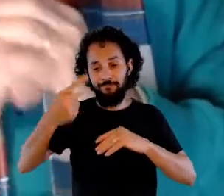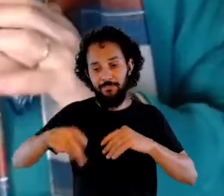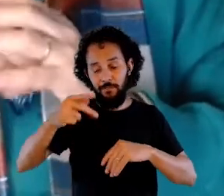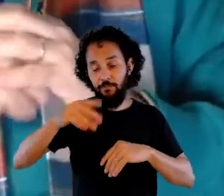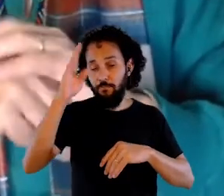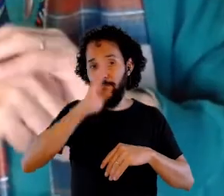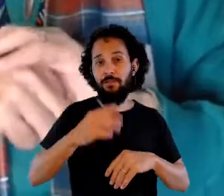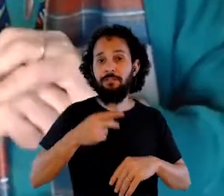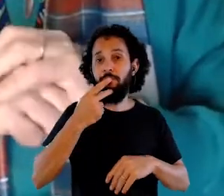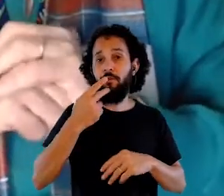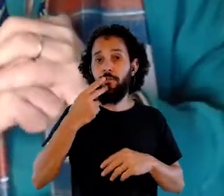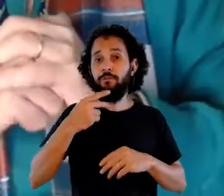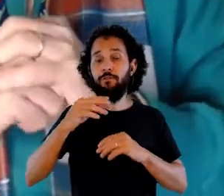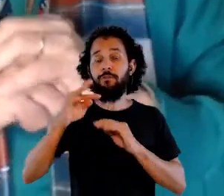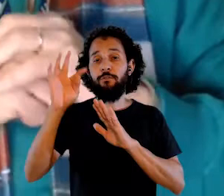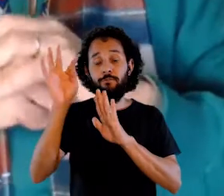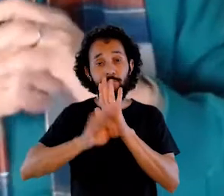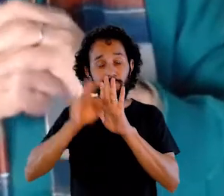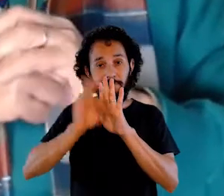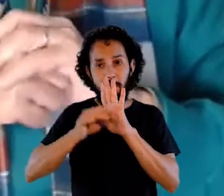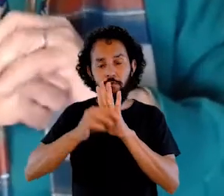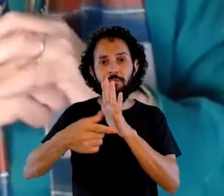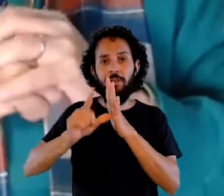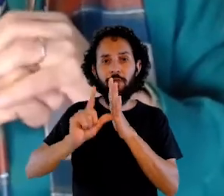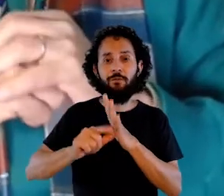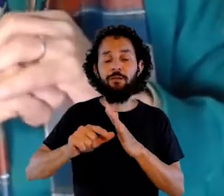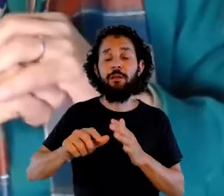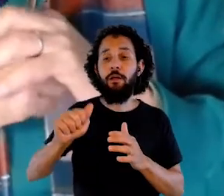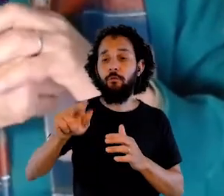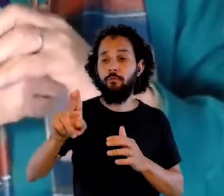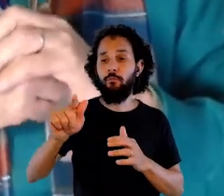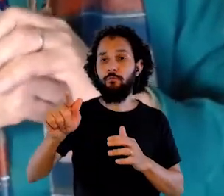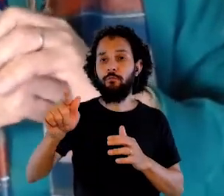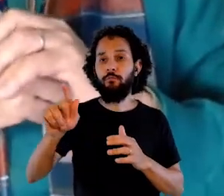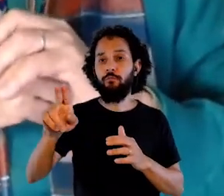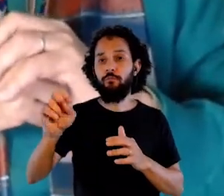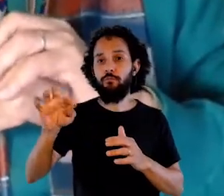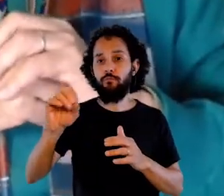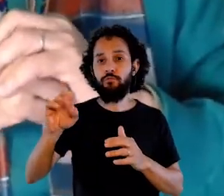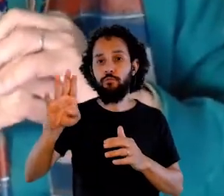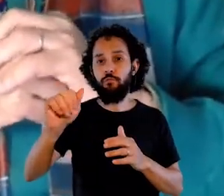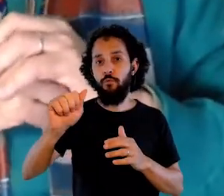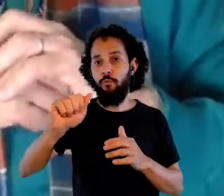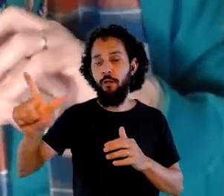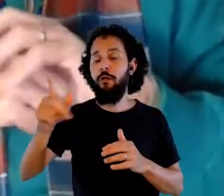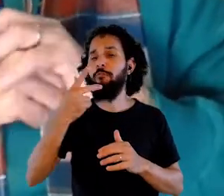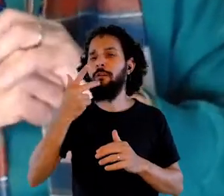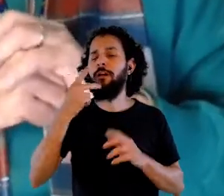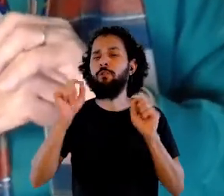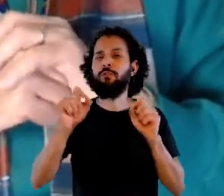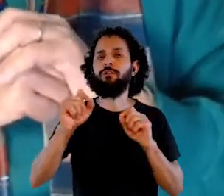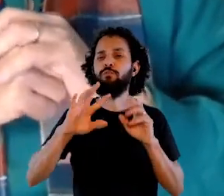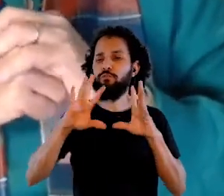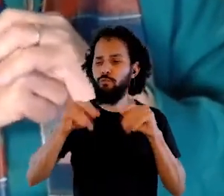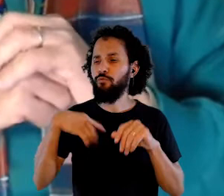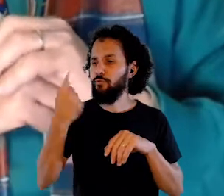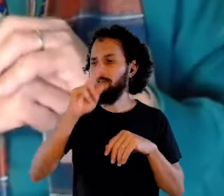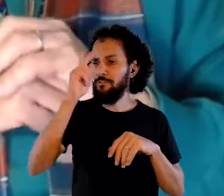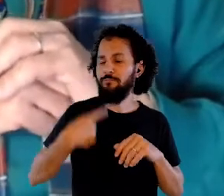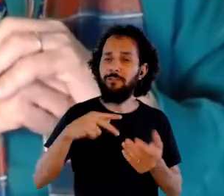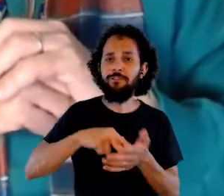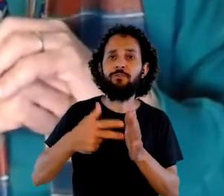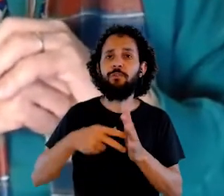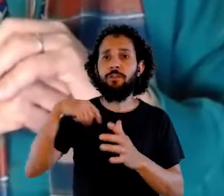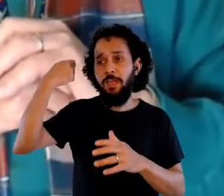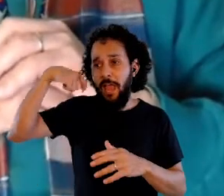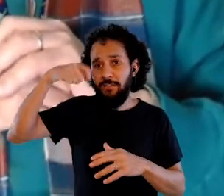Shakespeare, e o Augusto Boal, né, que é um teatrólogo brasileiro, ele fala que todos nós somos artistas, e todos